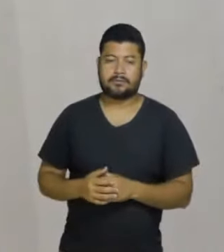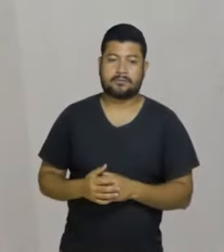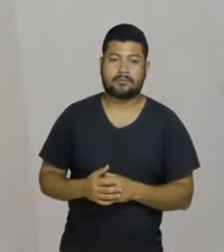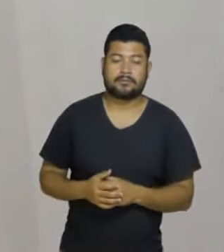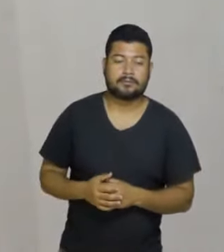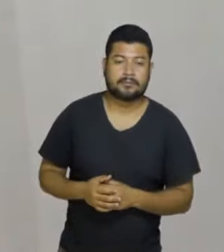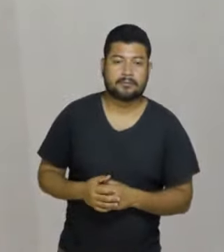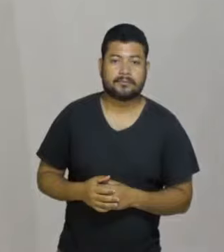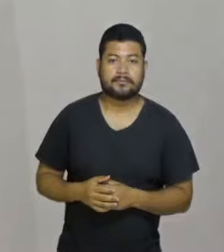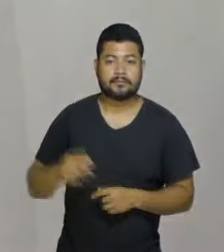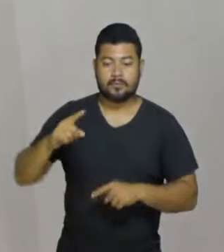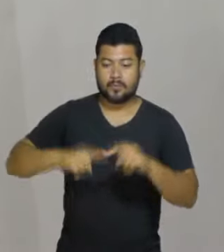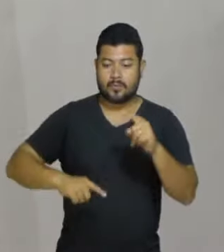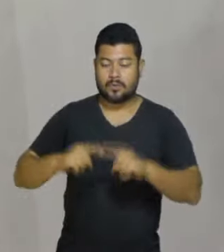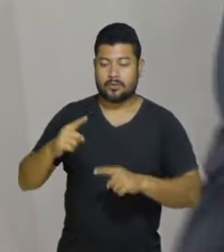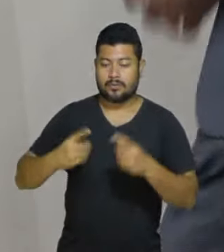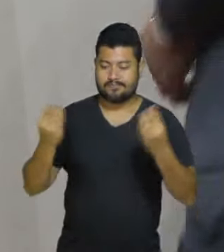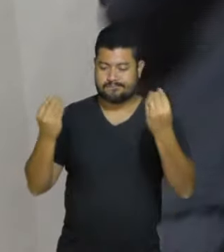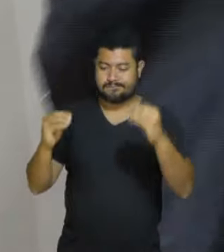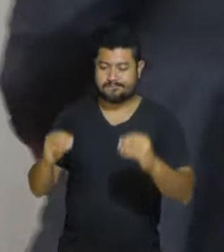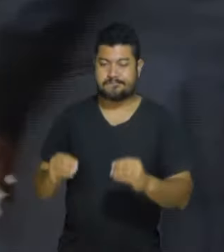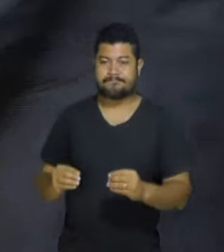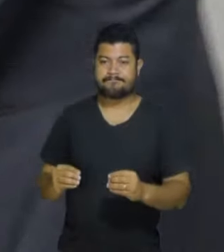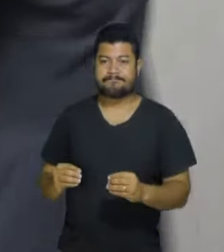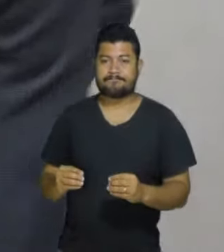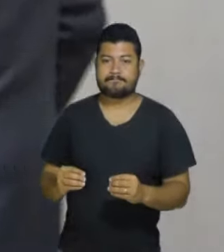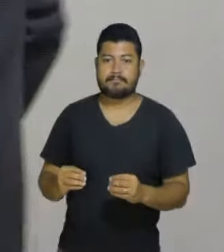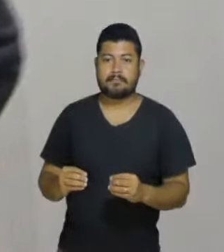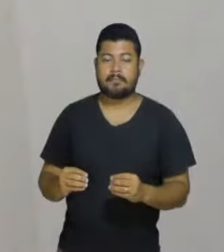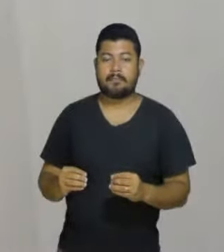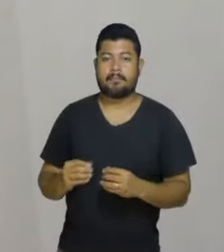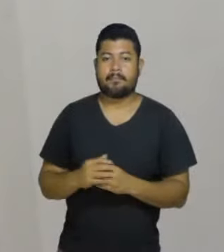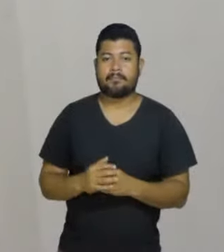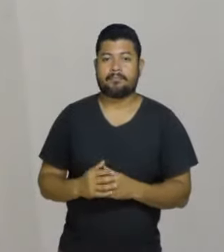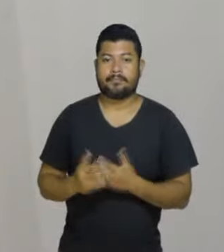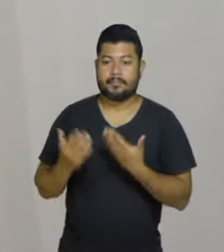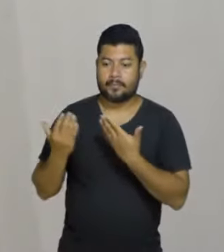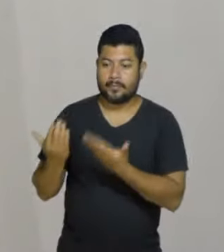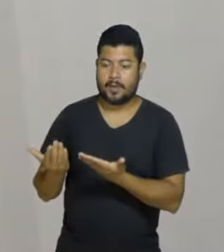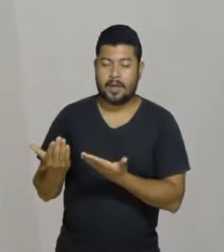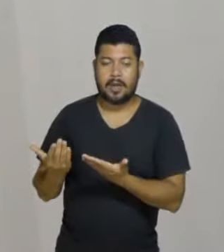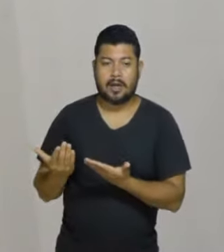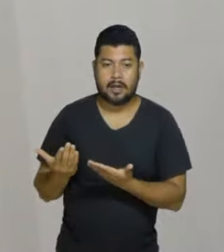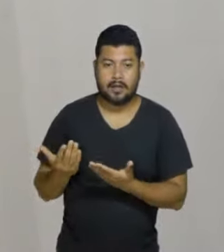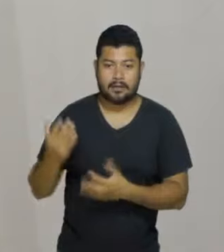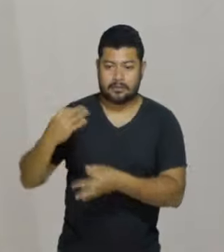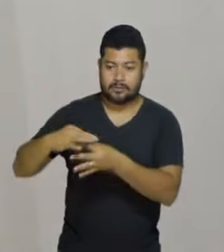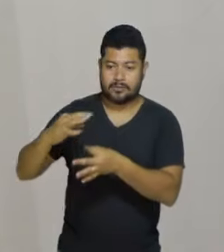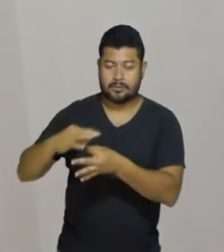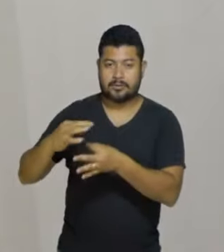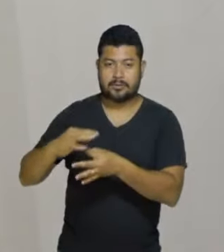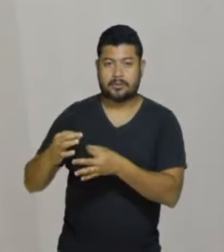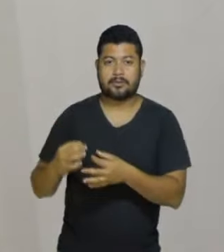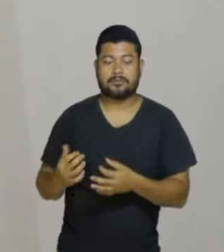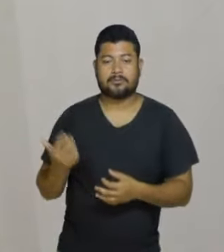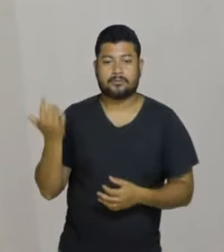óleo e macarrão. A companhia também realizou aqui no estado a gestão das